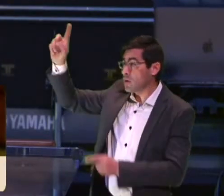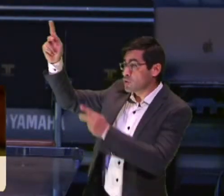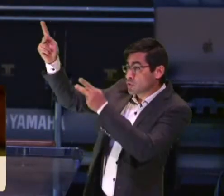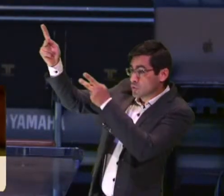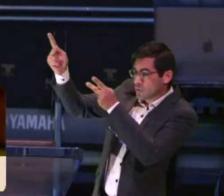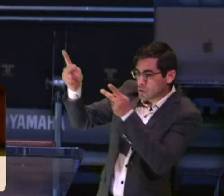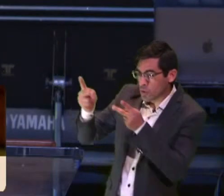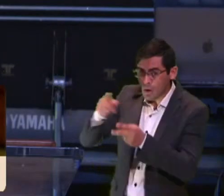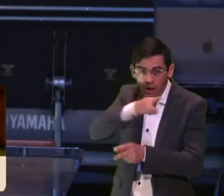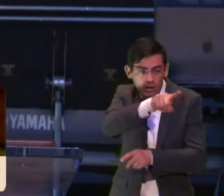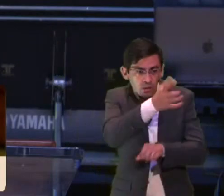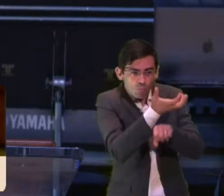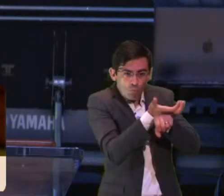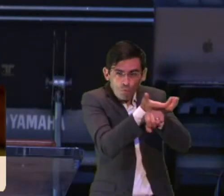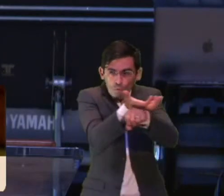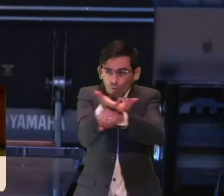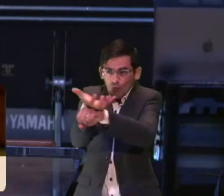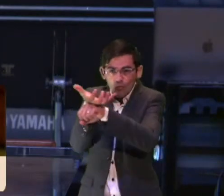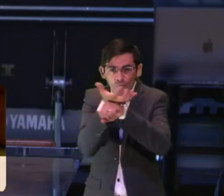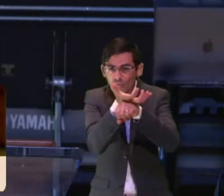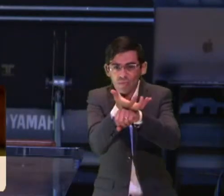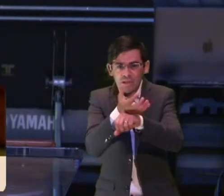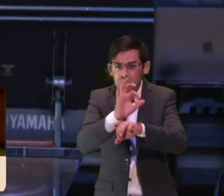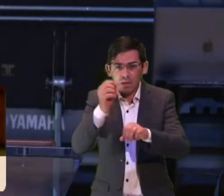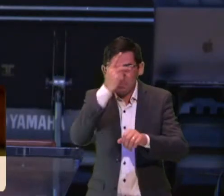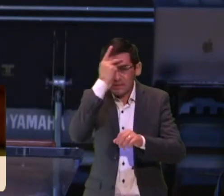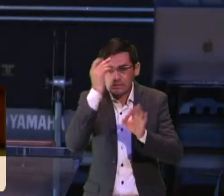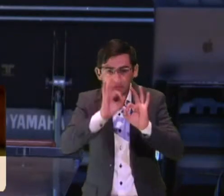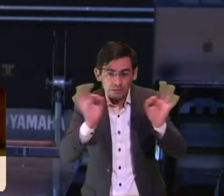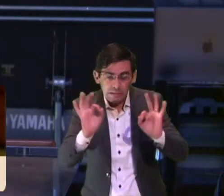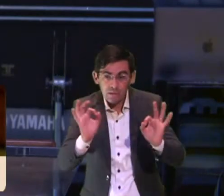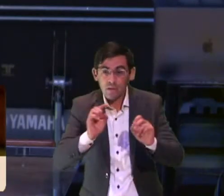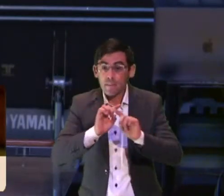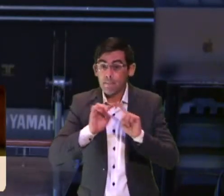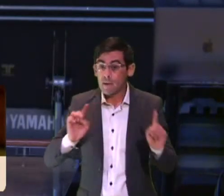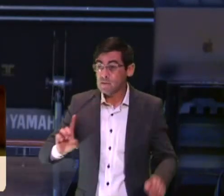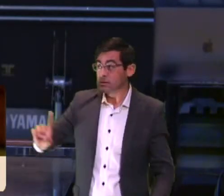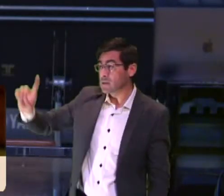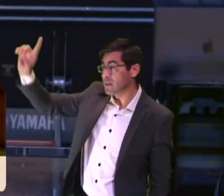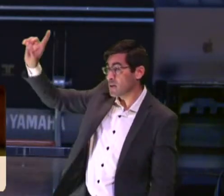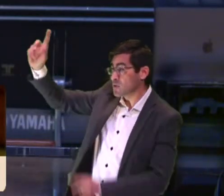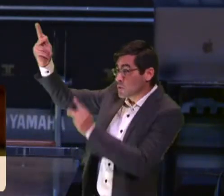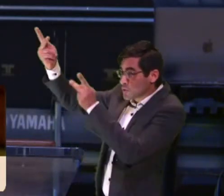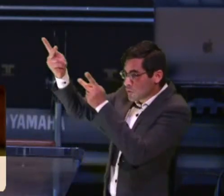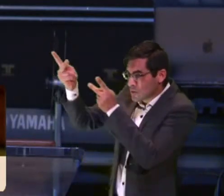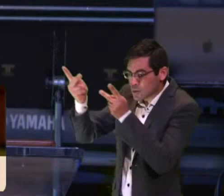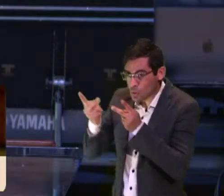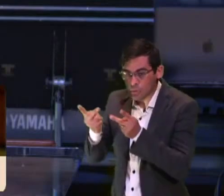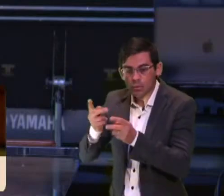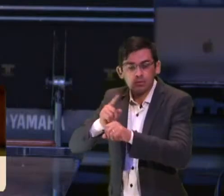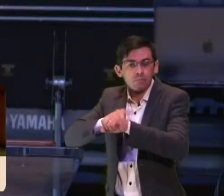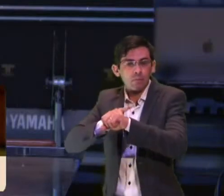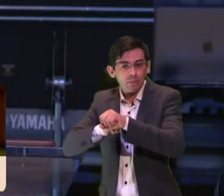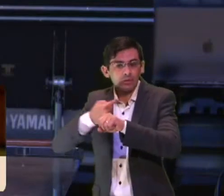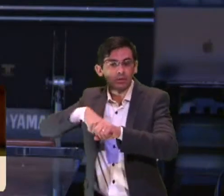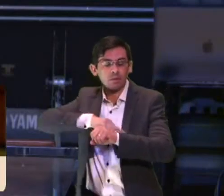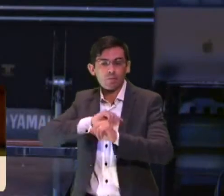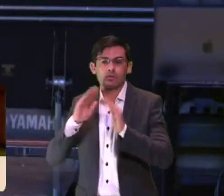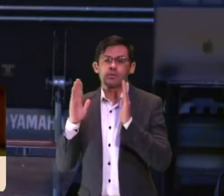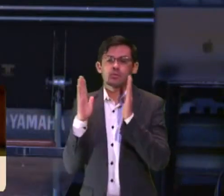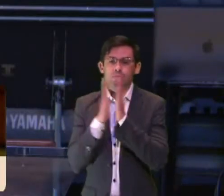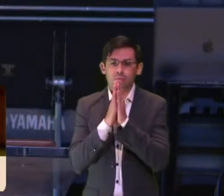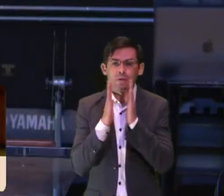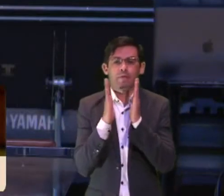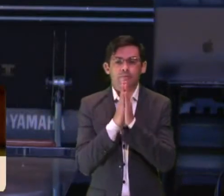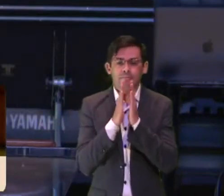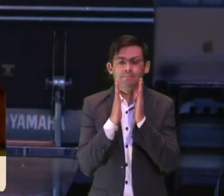cadeiras estavam vazias, esse lugar não estava cheio de gente, mas Deus nos visitou enquanto nós orávamos. Sabe o que eu creio